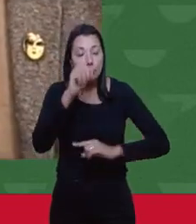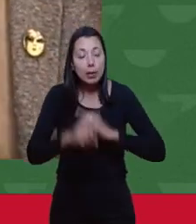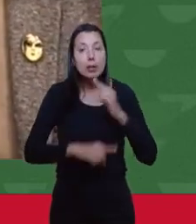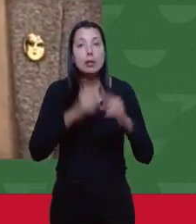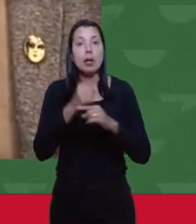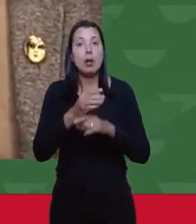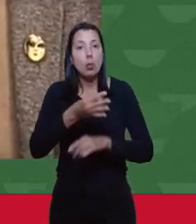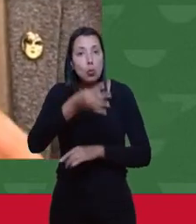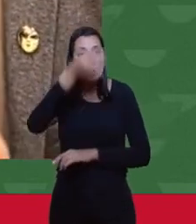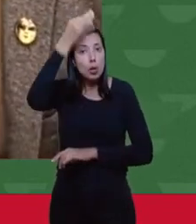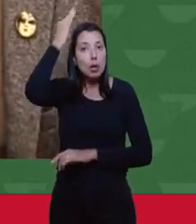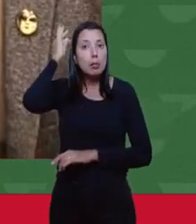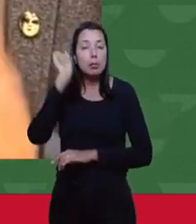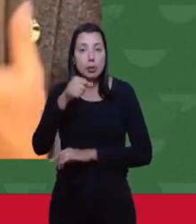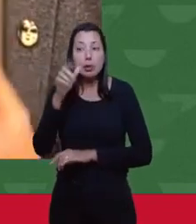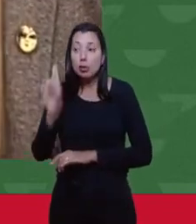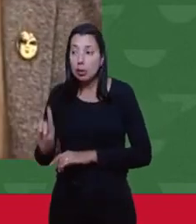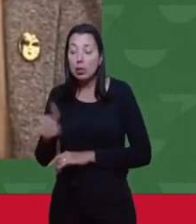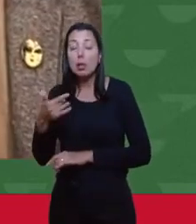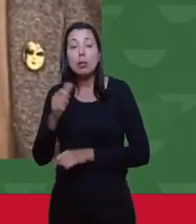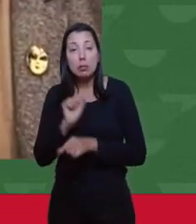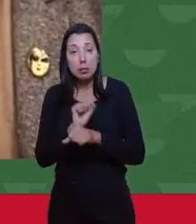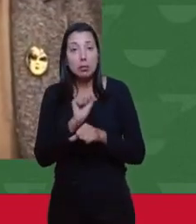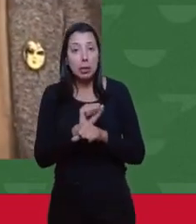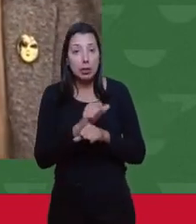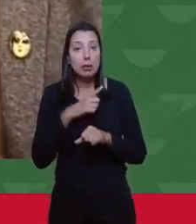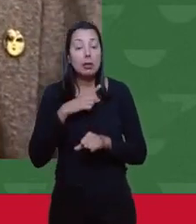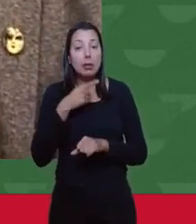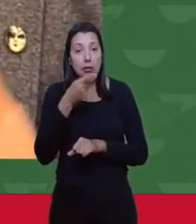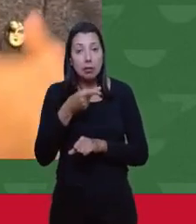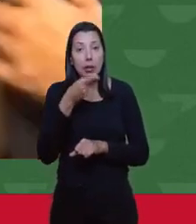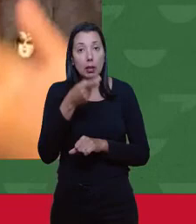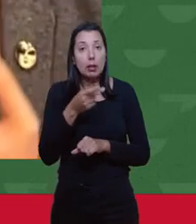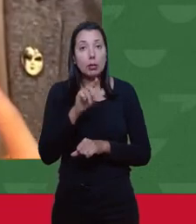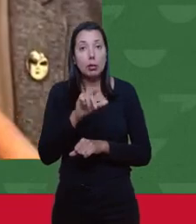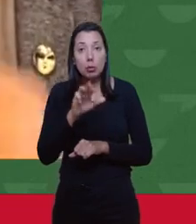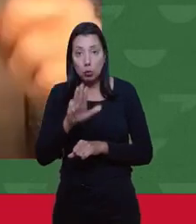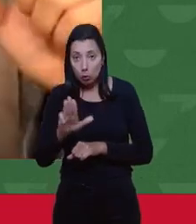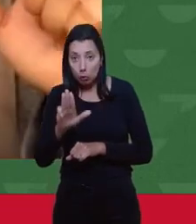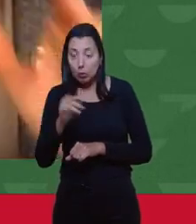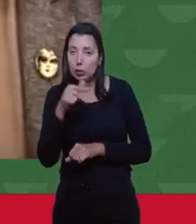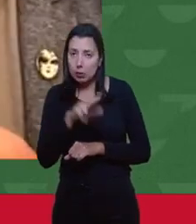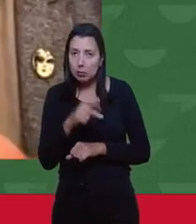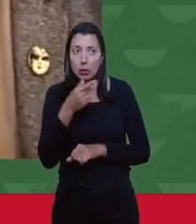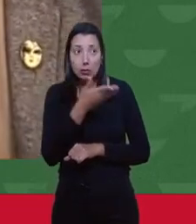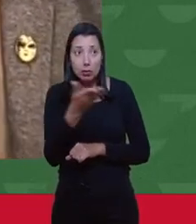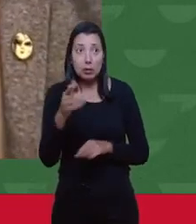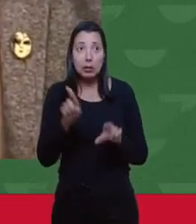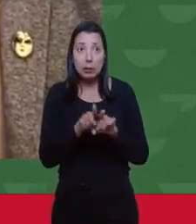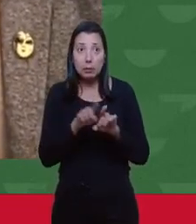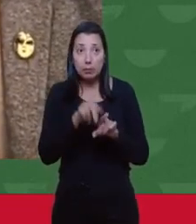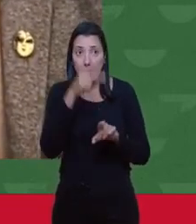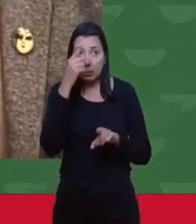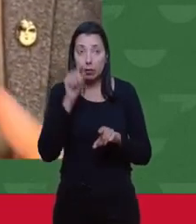Trump. E venceu a extrema-direita. Então, eu espero, e eu falei isso com Lula, e venho falando, e estou falando com você, que é uma das